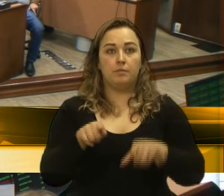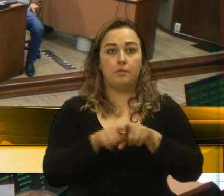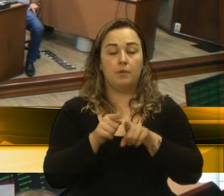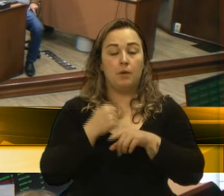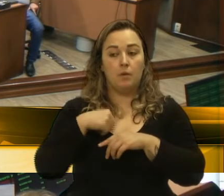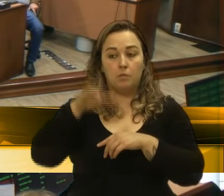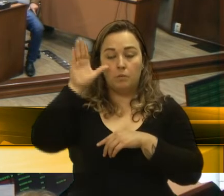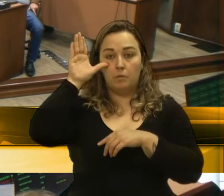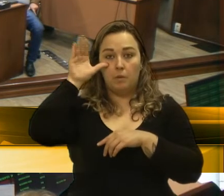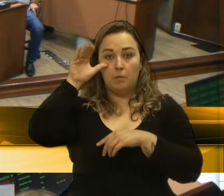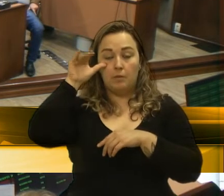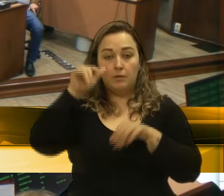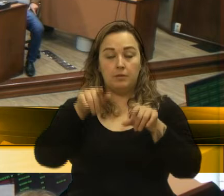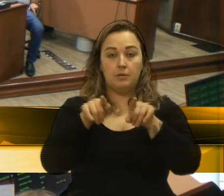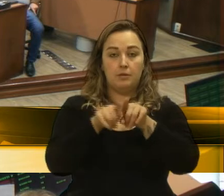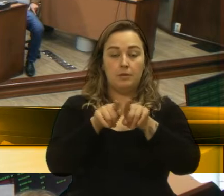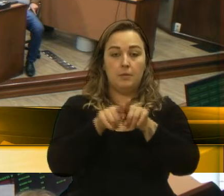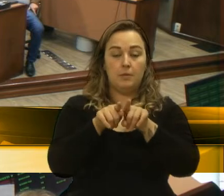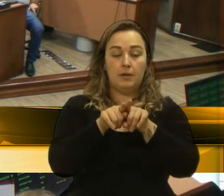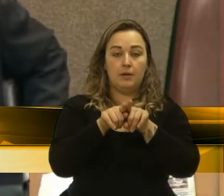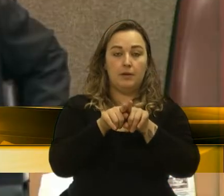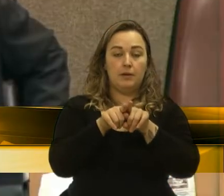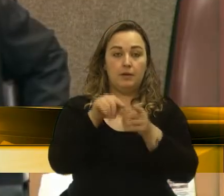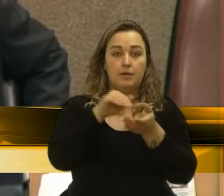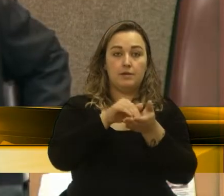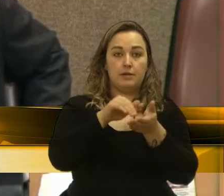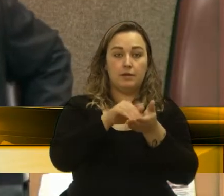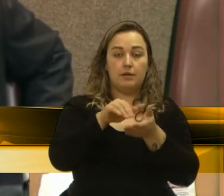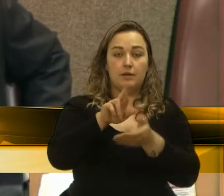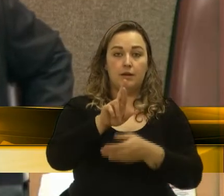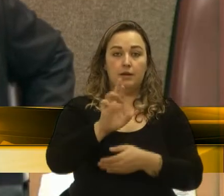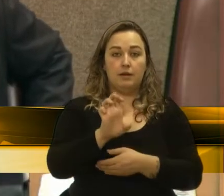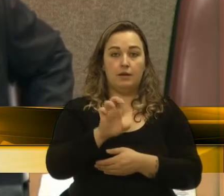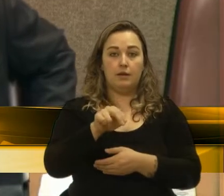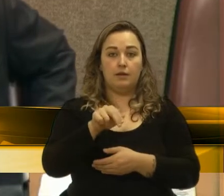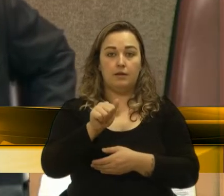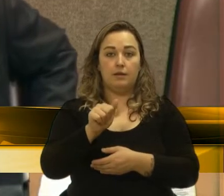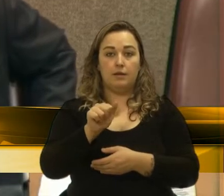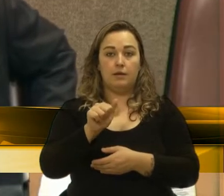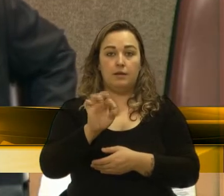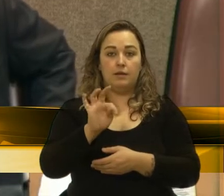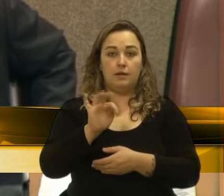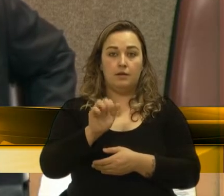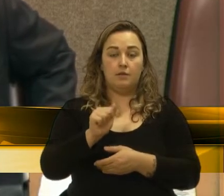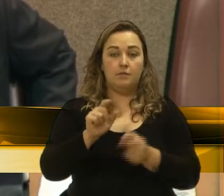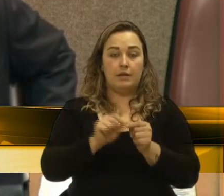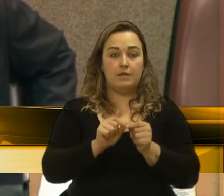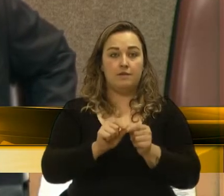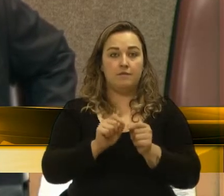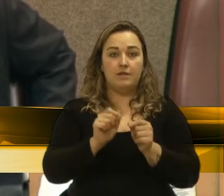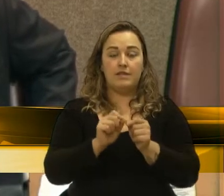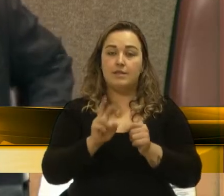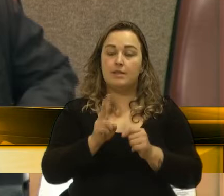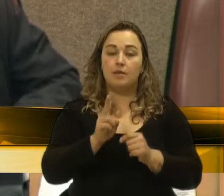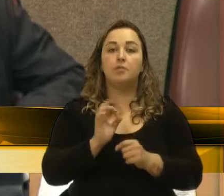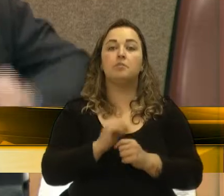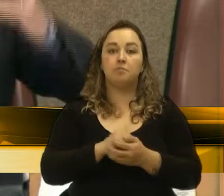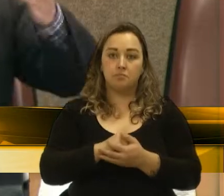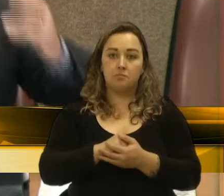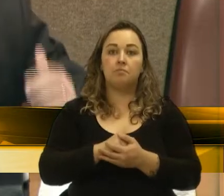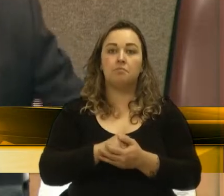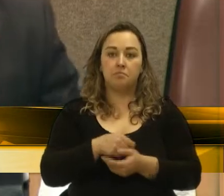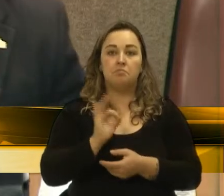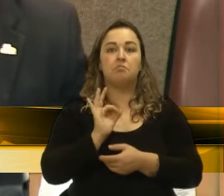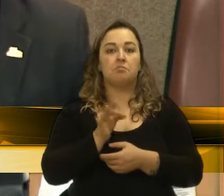observando até a nossa secretária Renata, na primeira fila, em que ela fazia a confirmação com a sua cabeça de tudo o que